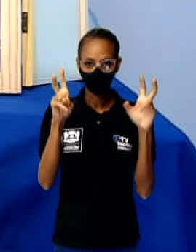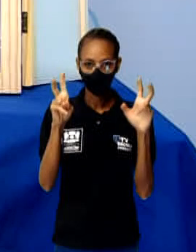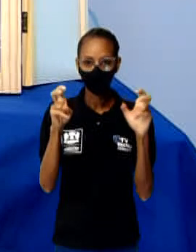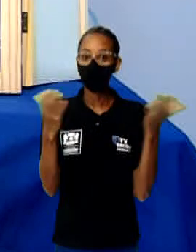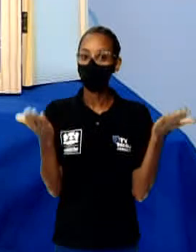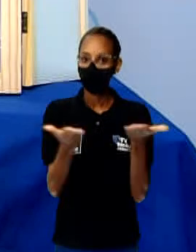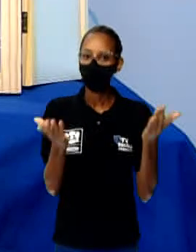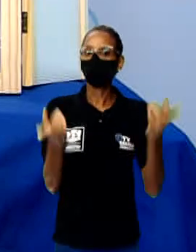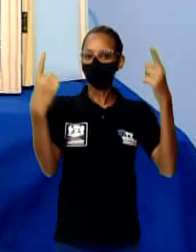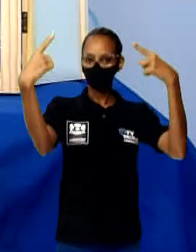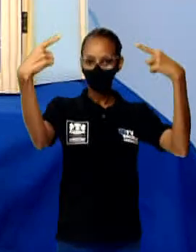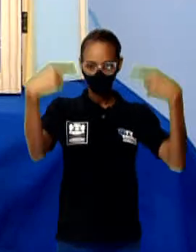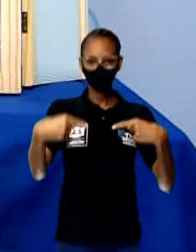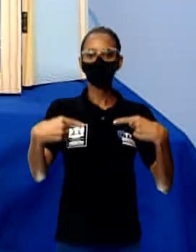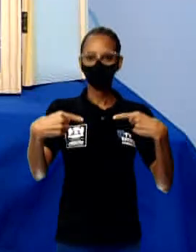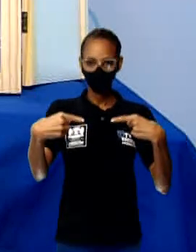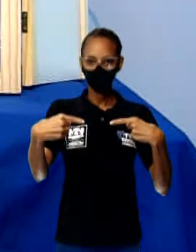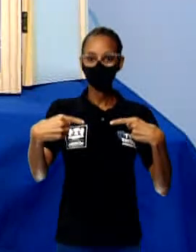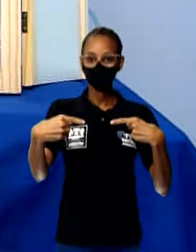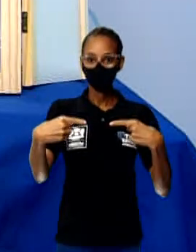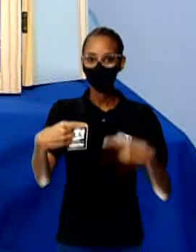lançar um desafio